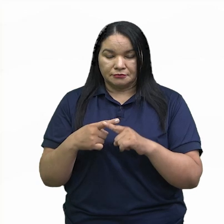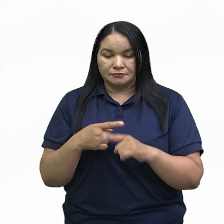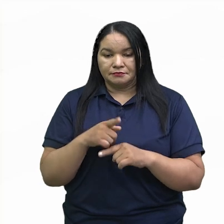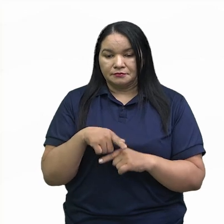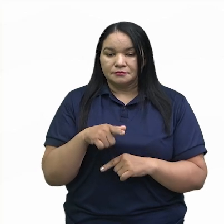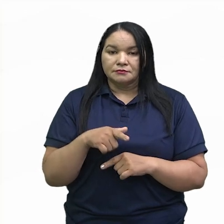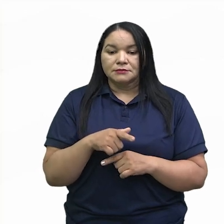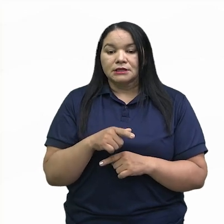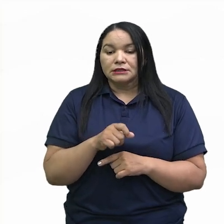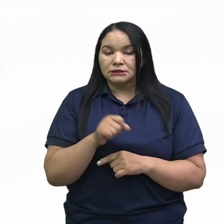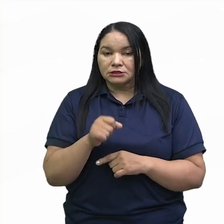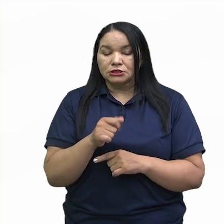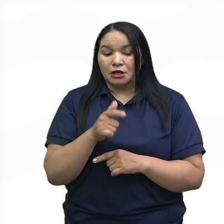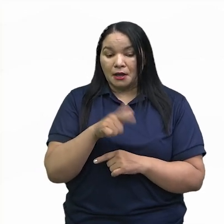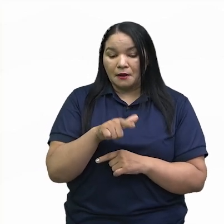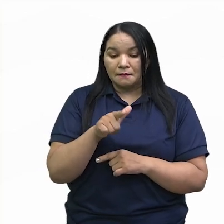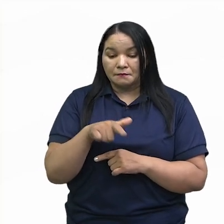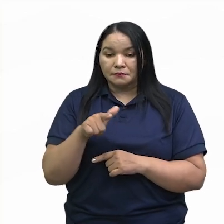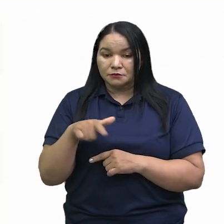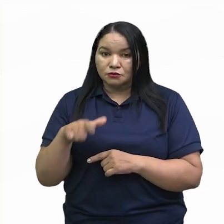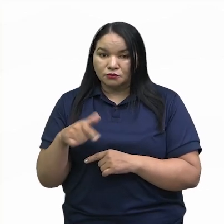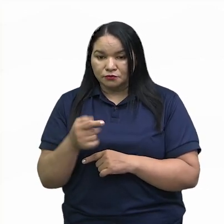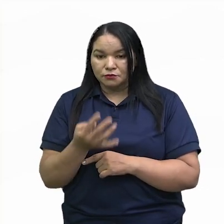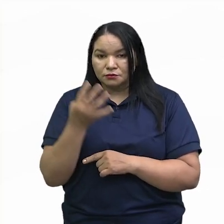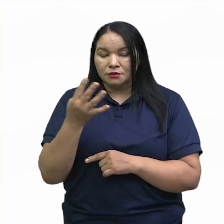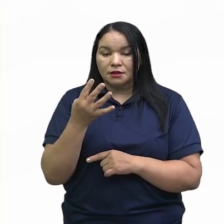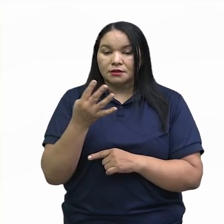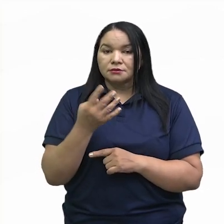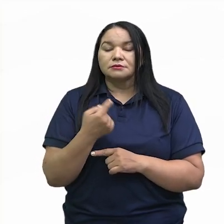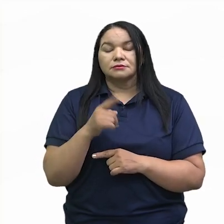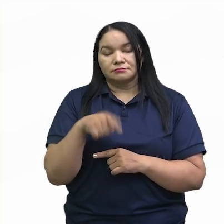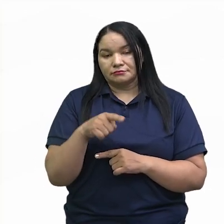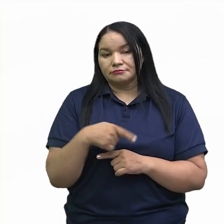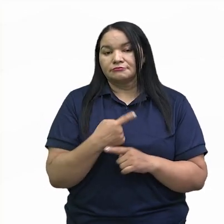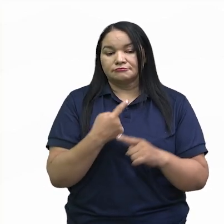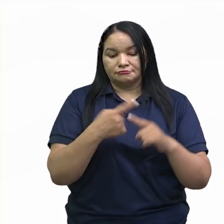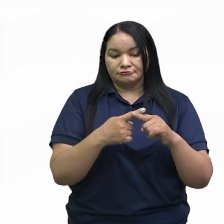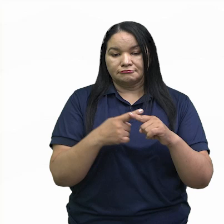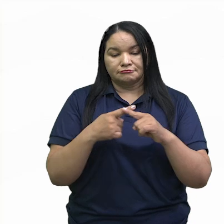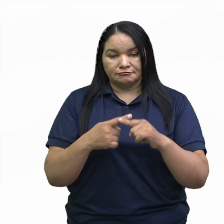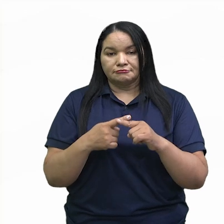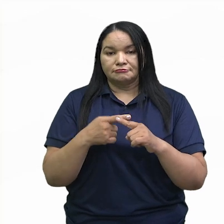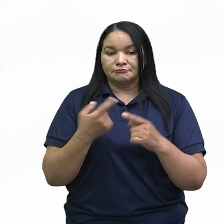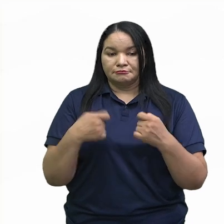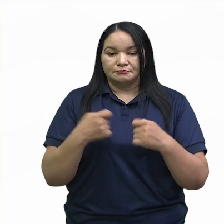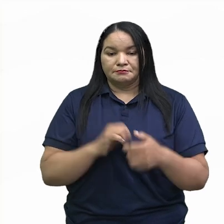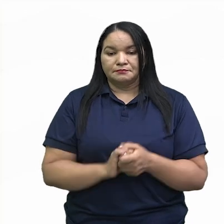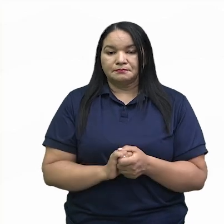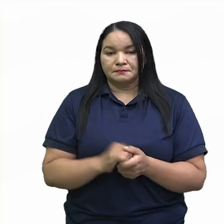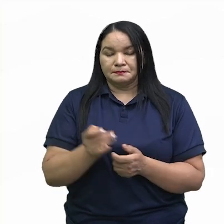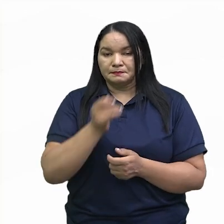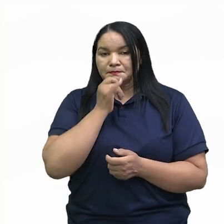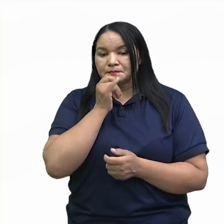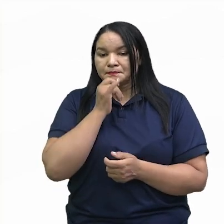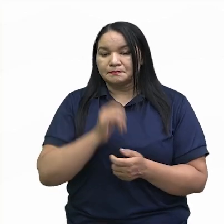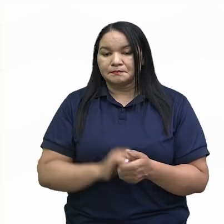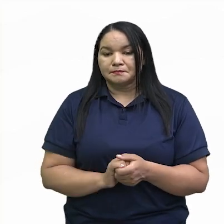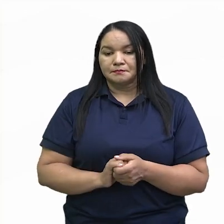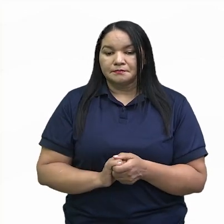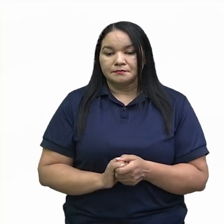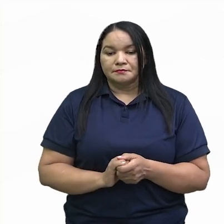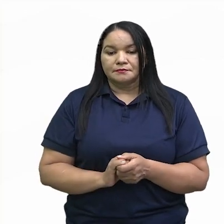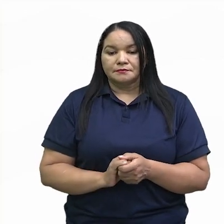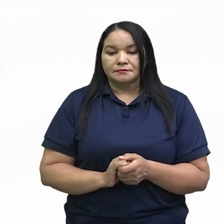essa mesma quantidade de vezes, você vai realizar a multiplicação entre elas. Então, por exemplo,